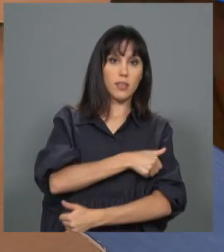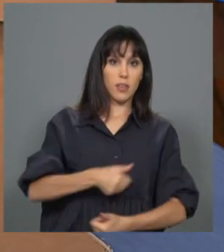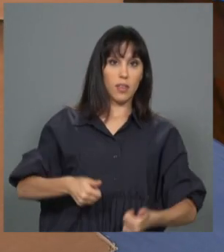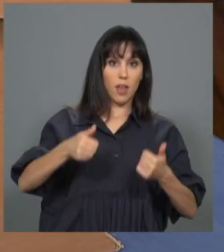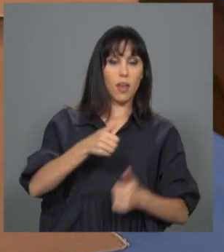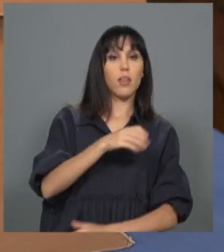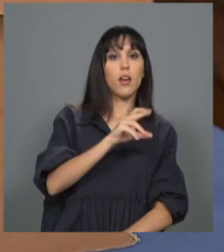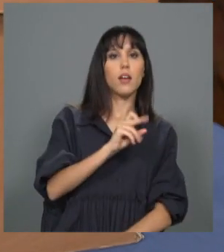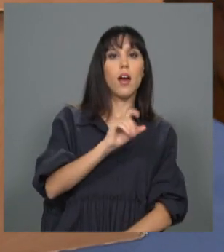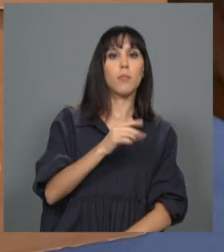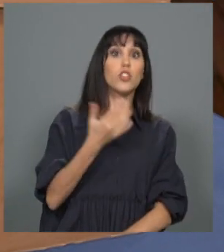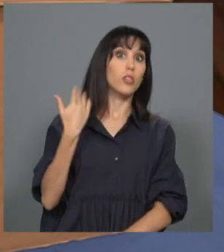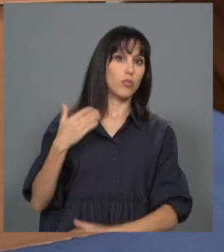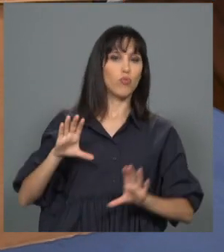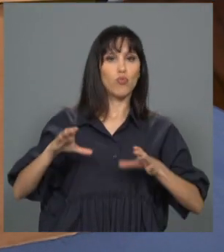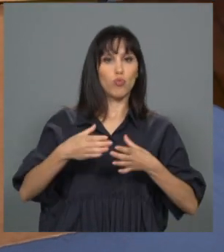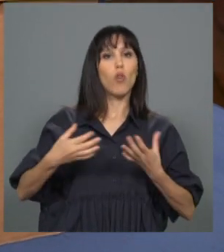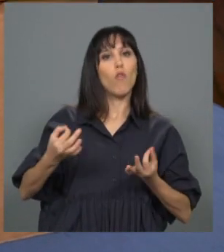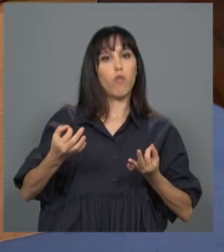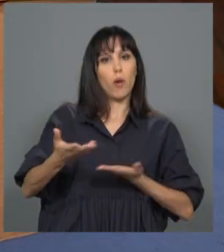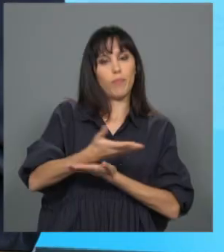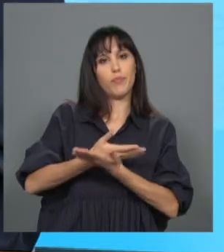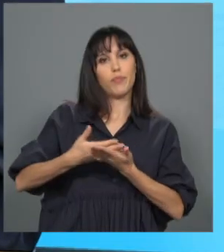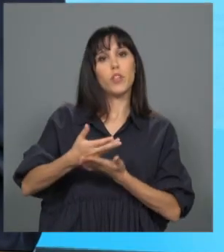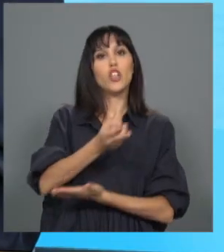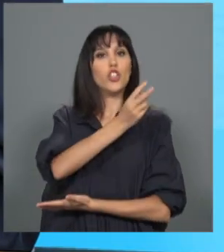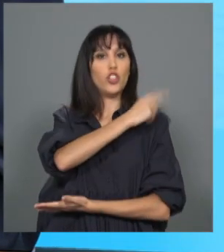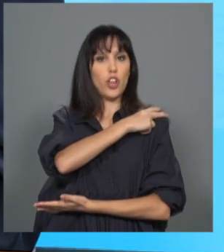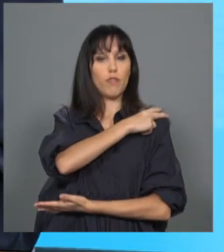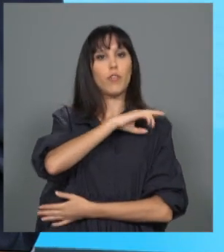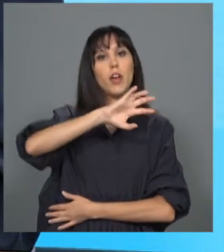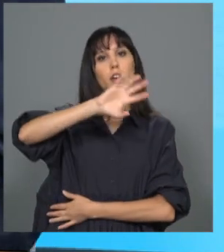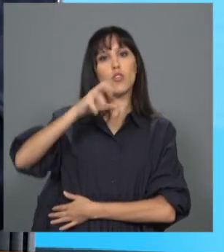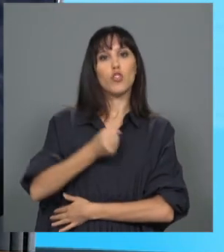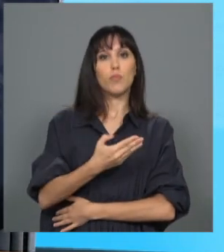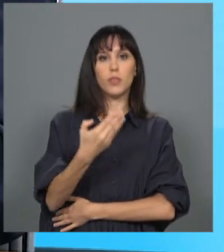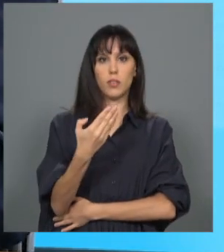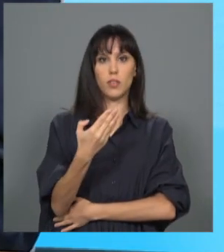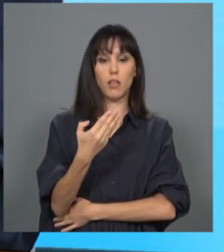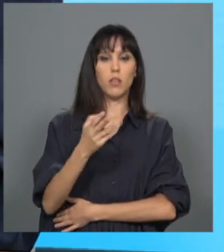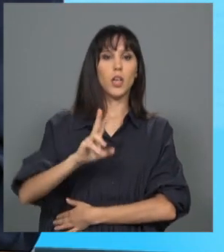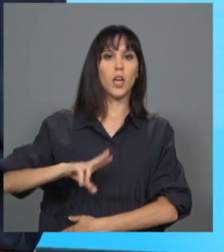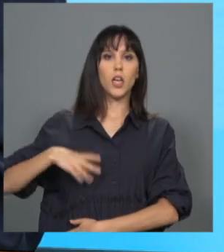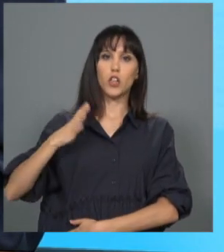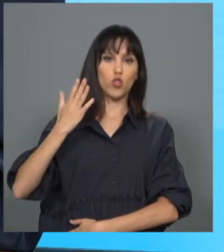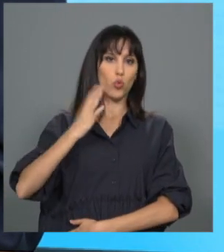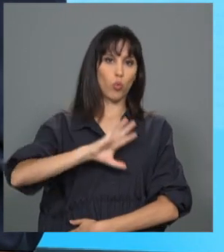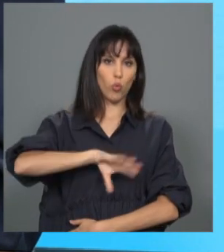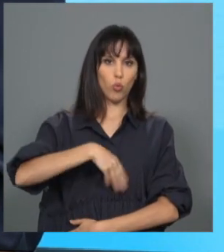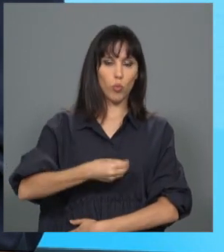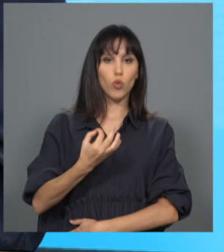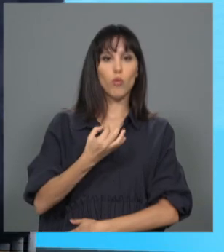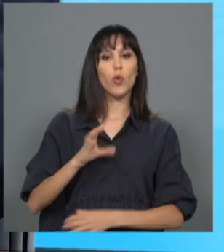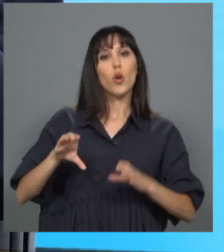agora os chefes das 7 nações mais ricas do mundo, o chamado Grupo